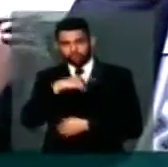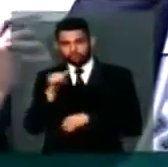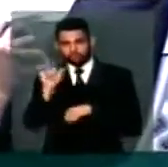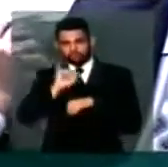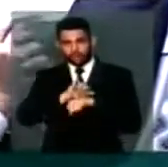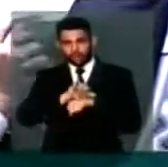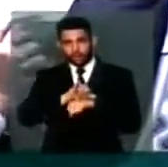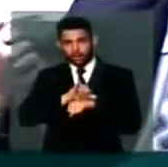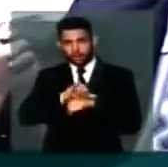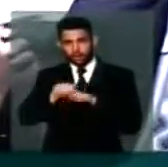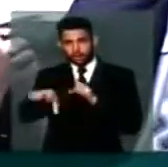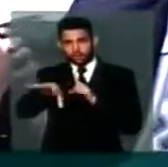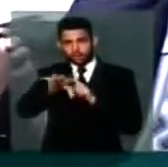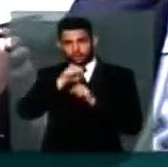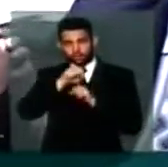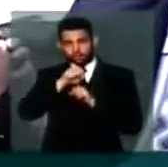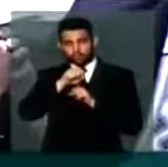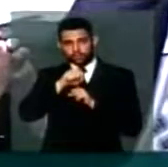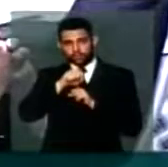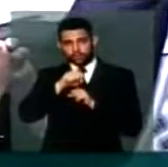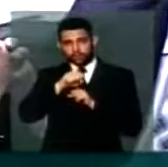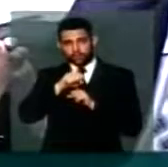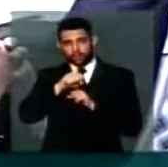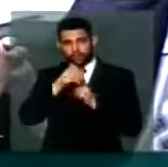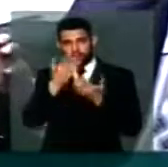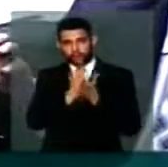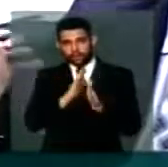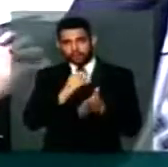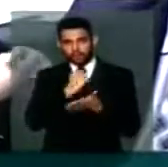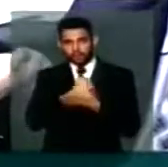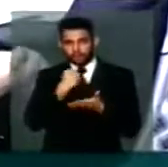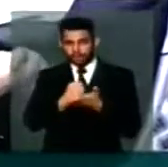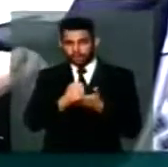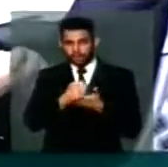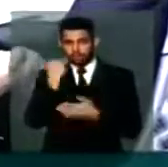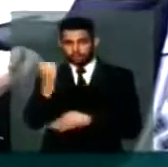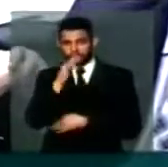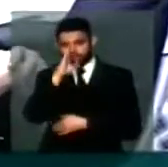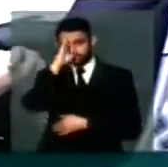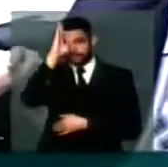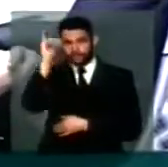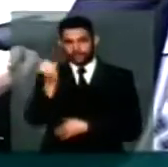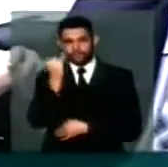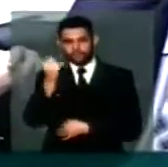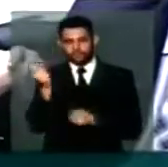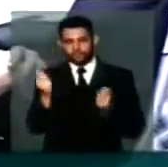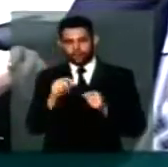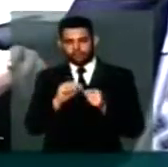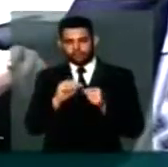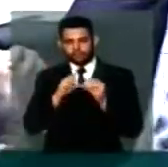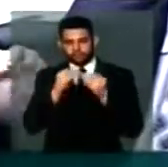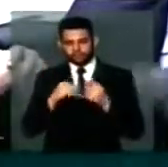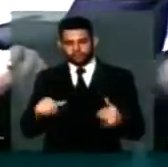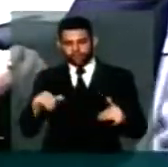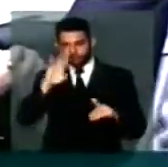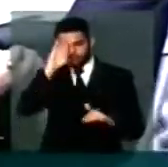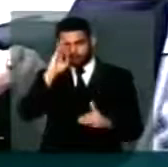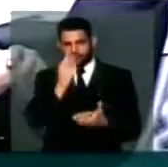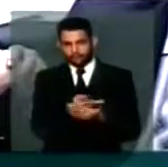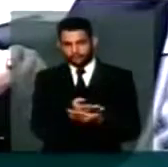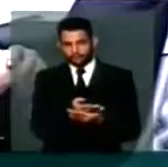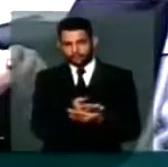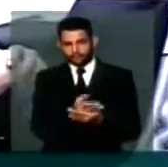a quebra de contrato é um dos pontos primordiais para que se deteriore a